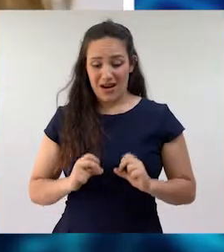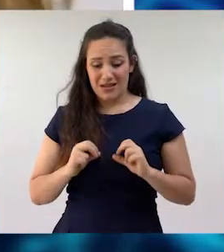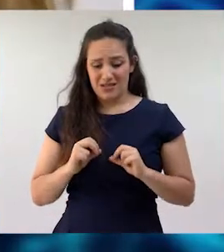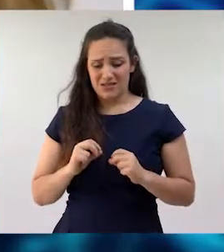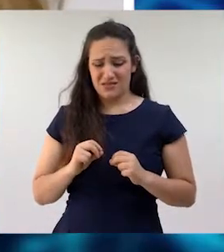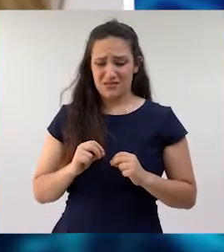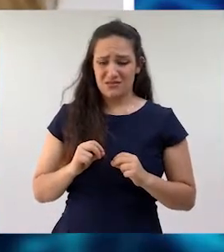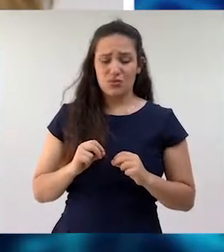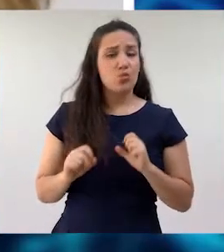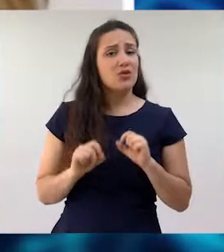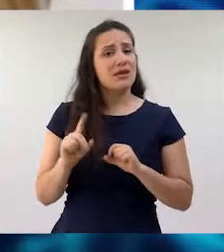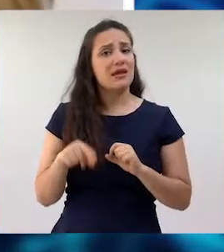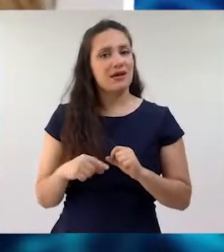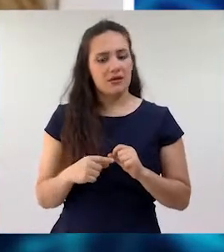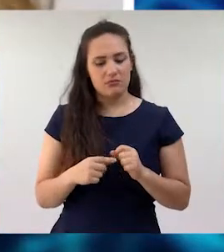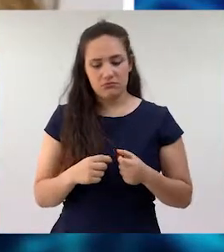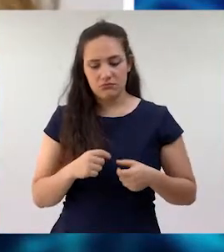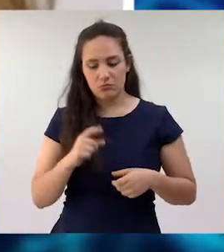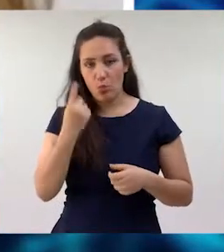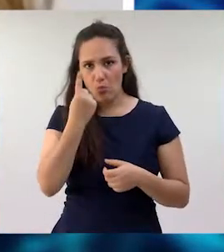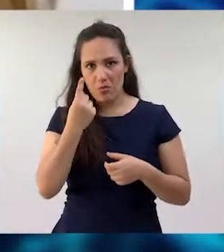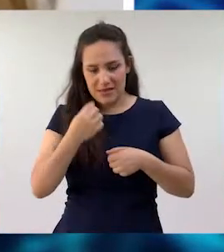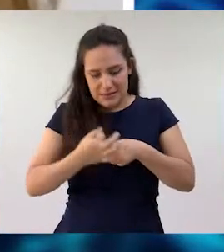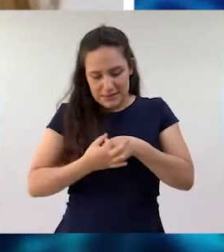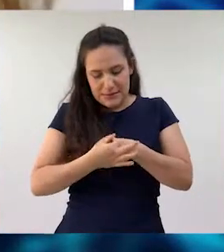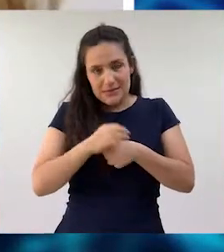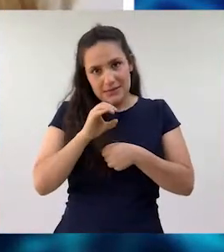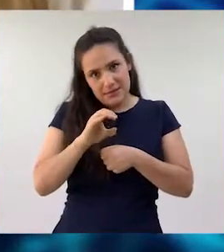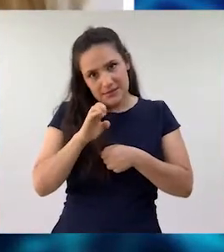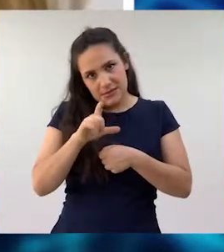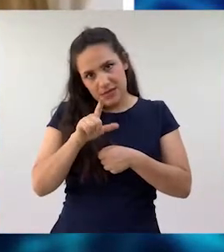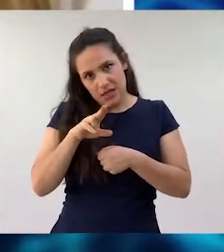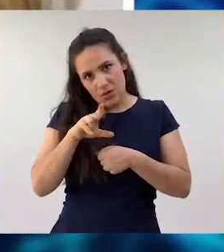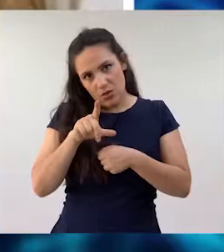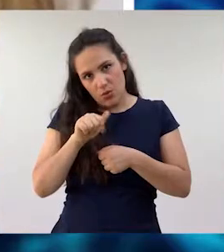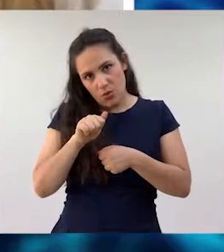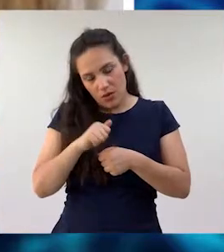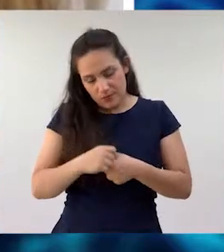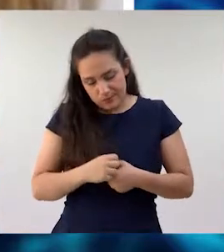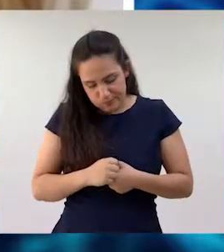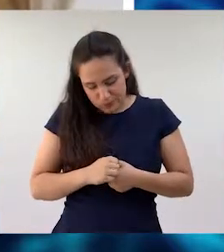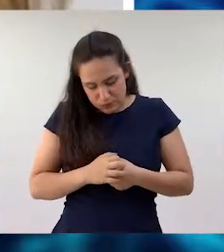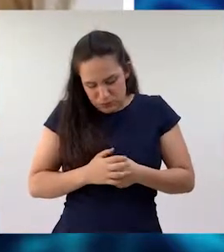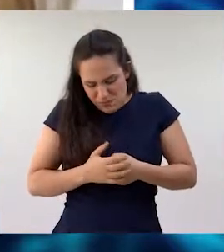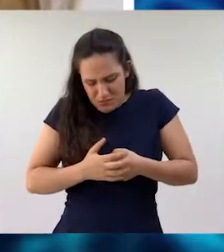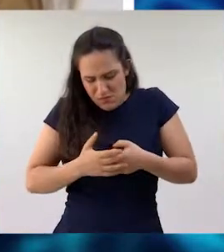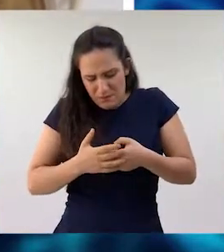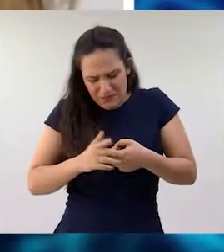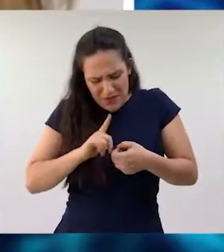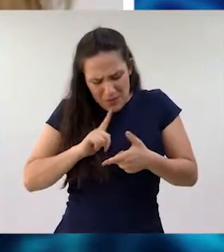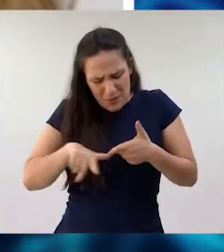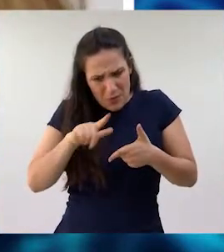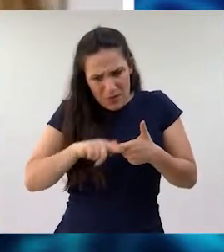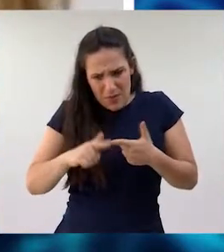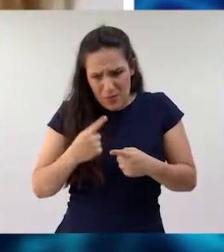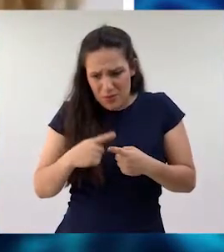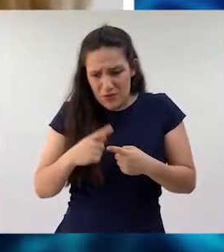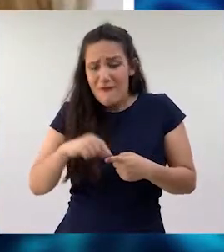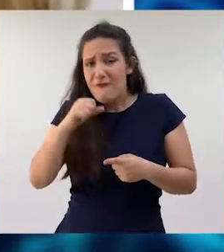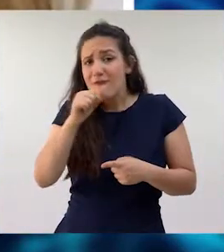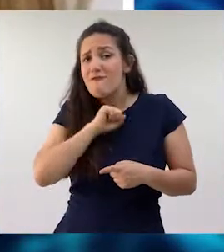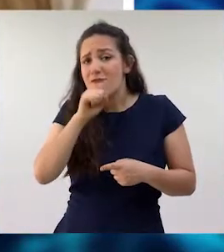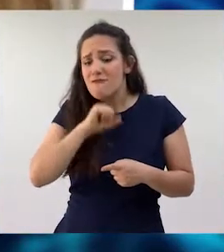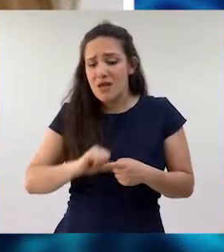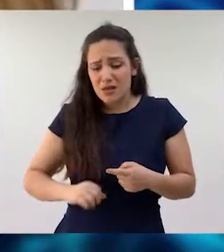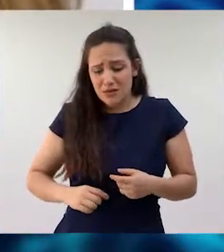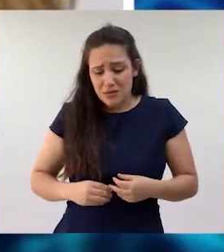nosso organismo. Então, conforme a gente vai envelhecendo, esse maquinário não vai funcionando da mesma forma. Então,